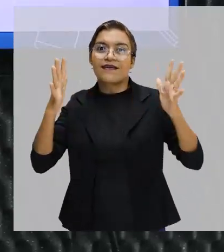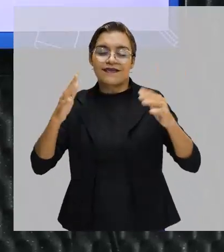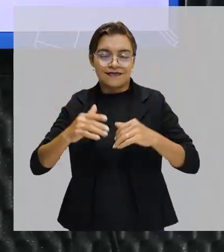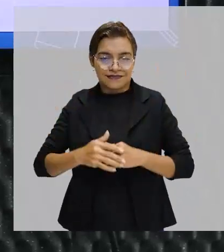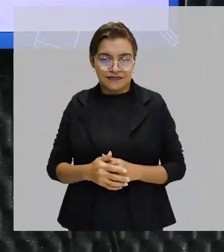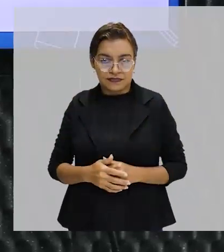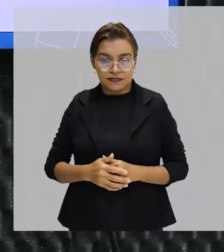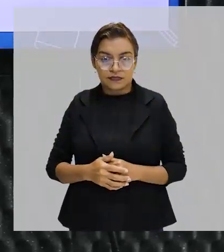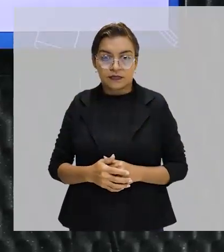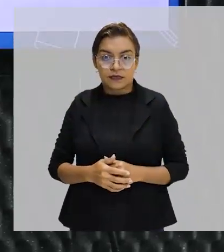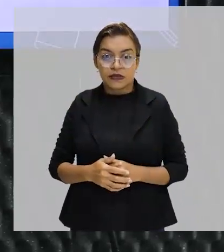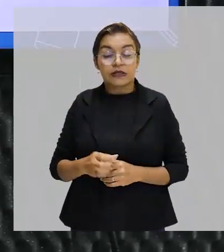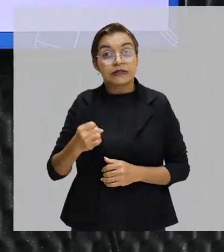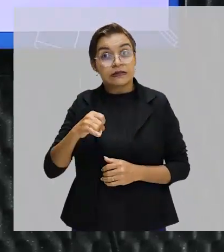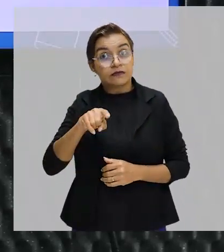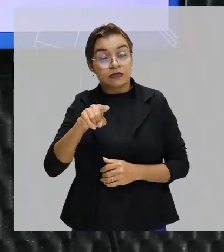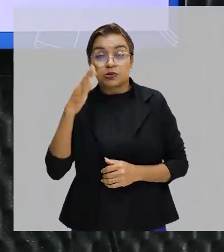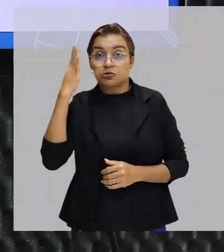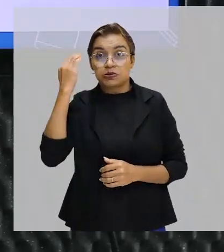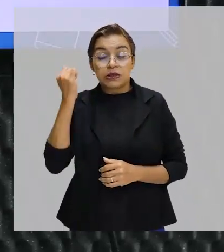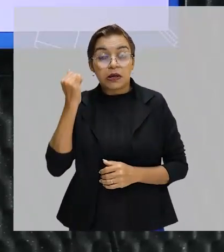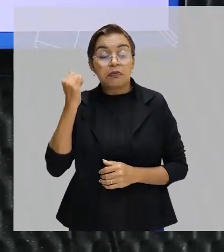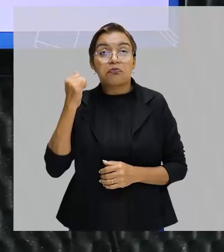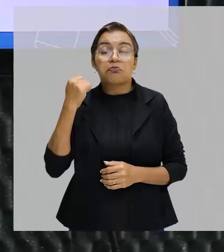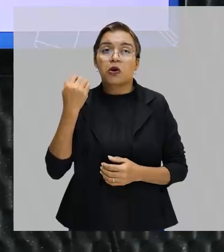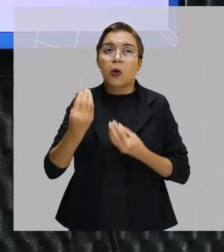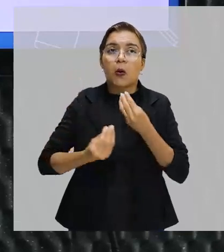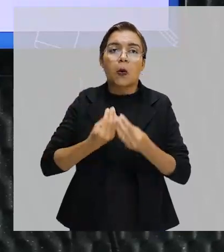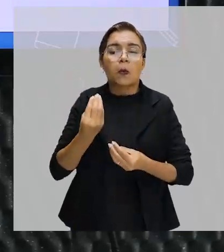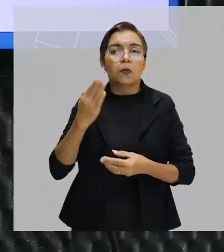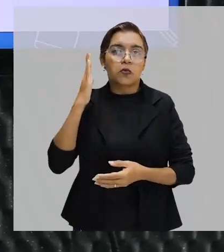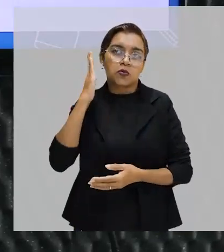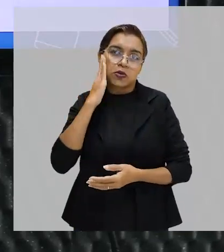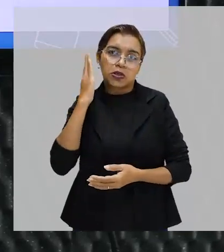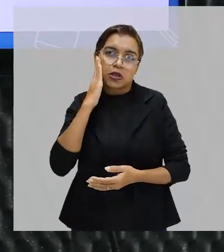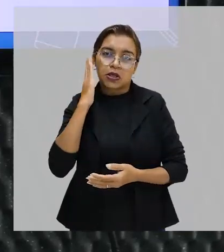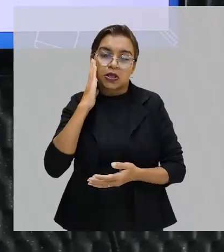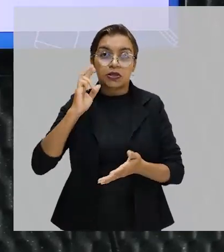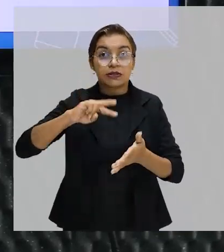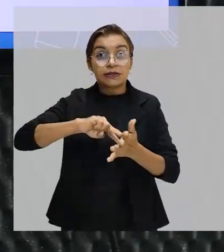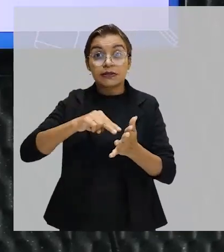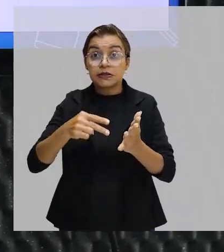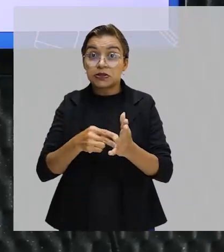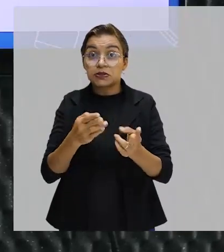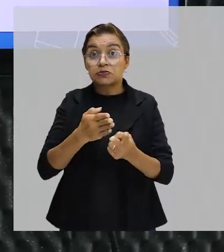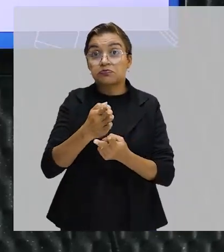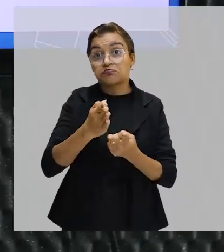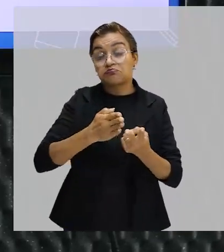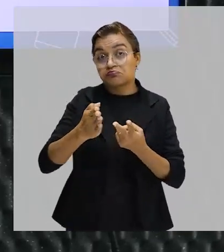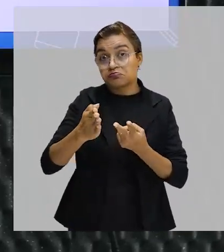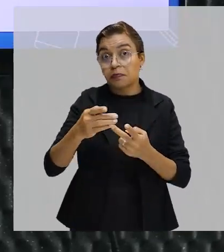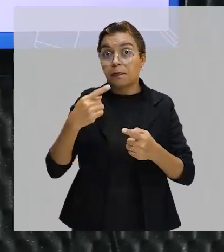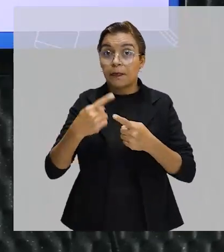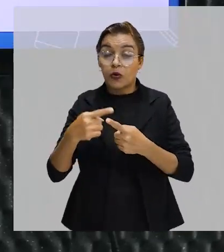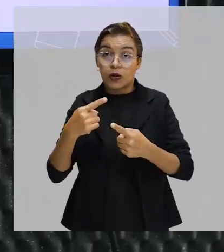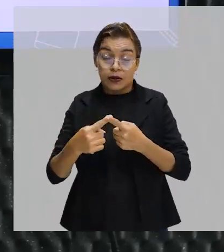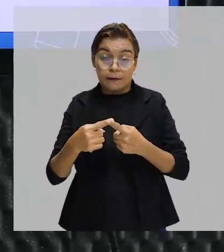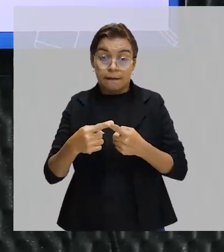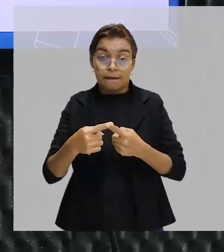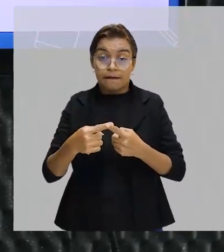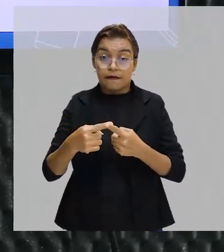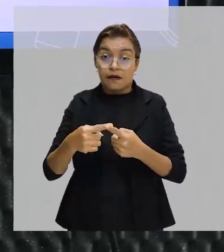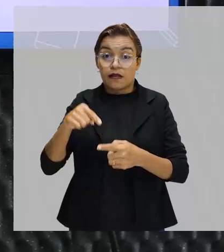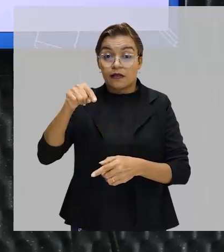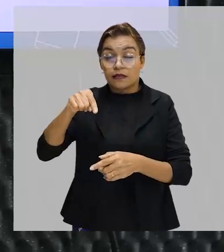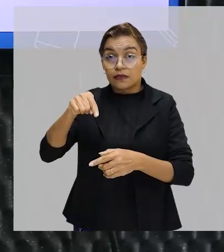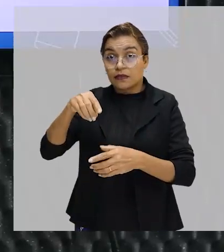essa informação, vai ser bem difícil você perceber essa ambiguidade, porque aqui no caso, essa ambiguidade ela é muito sutil. Ele